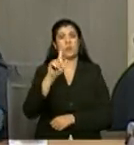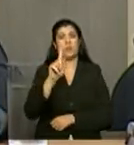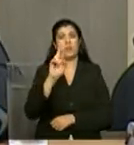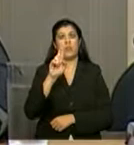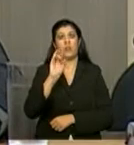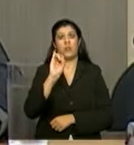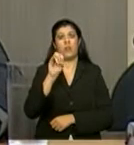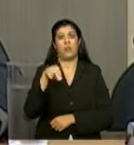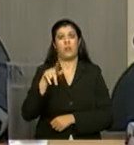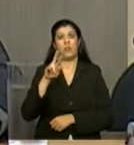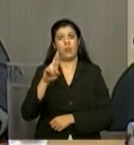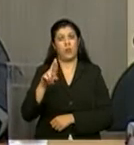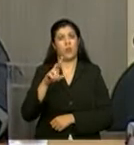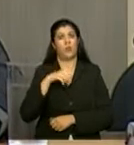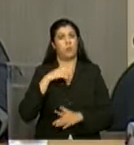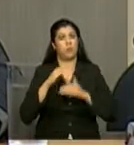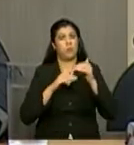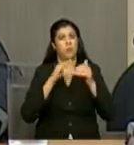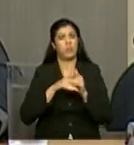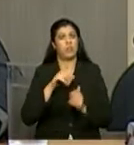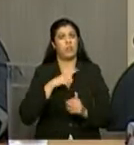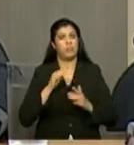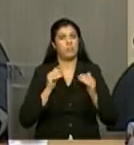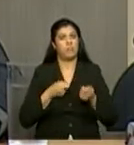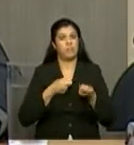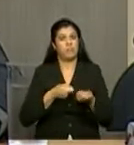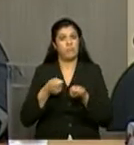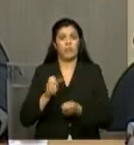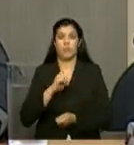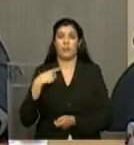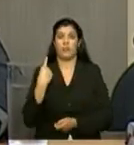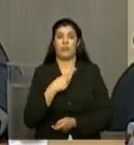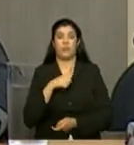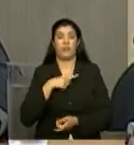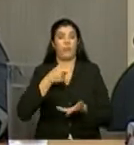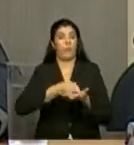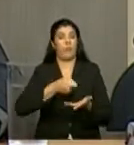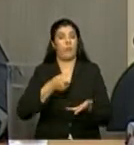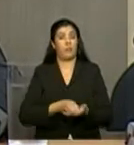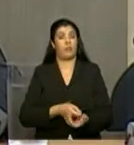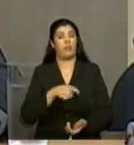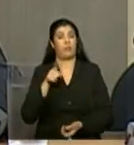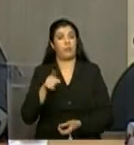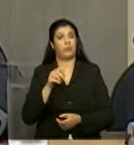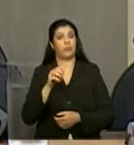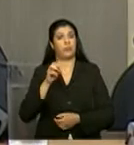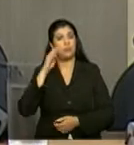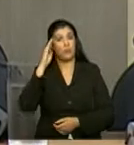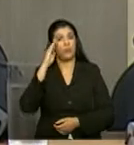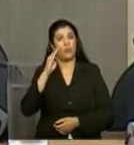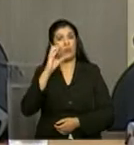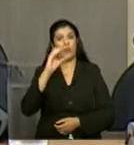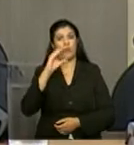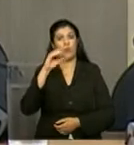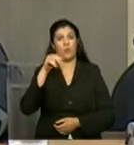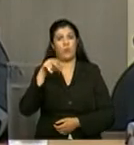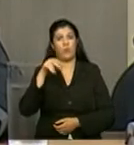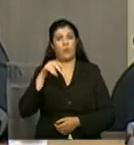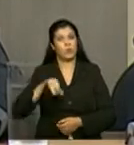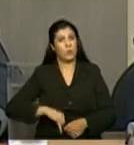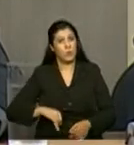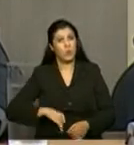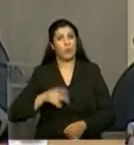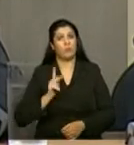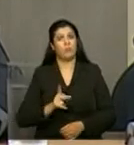estamos avançando mais se nós tivemos obrigação mesmo com dor de chegarmos até até esse ponto nós vamos